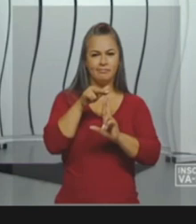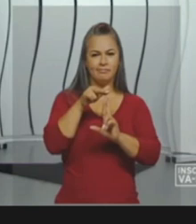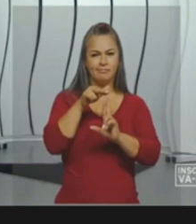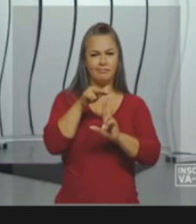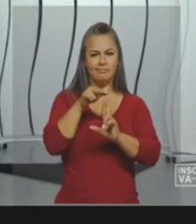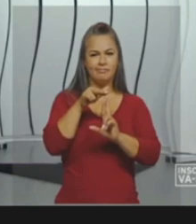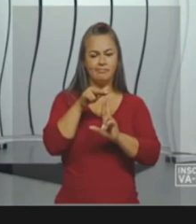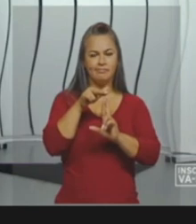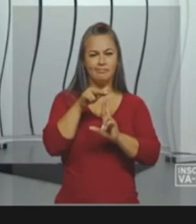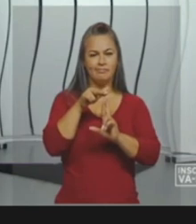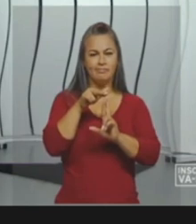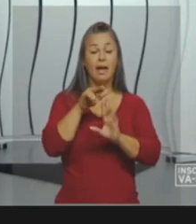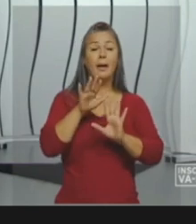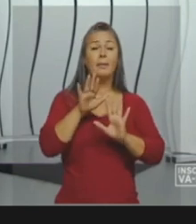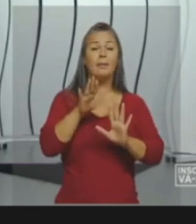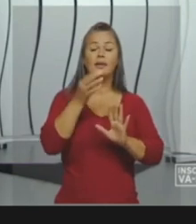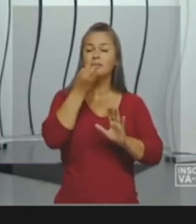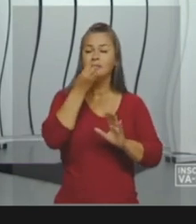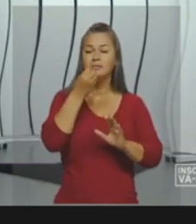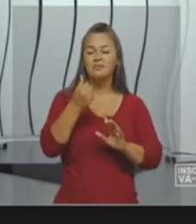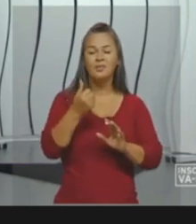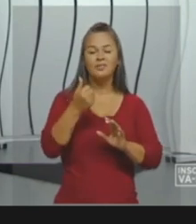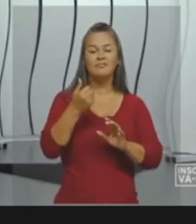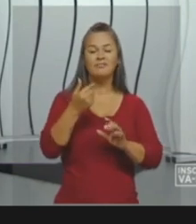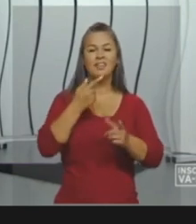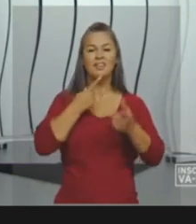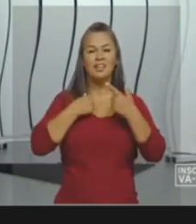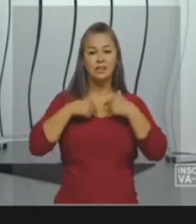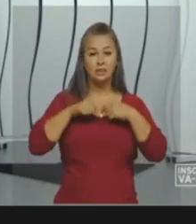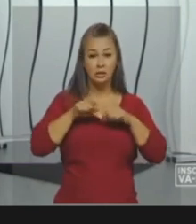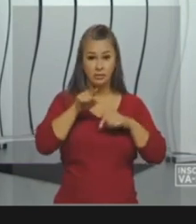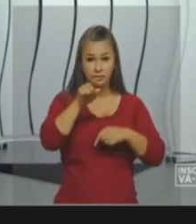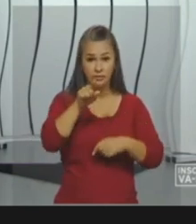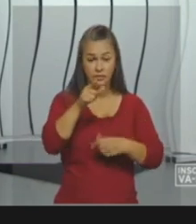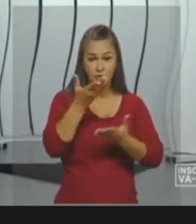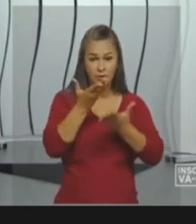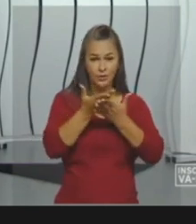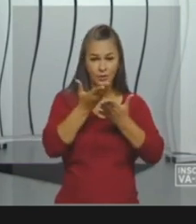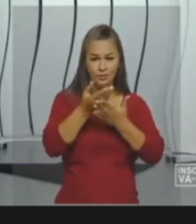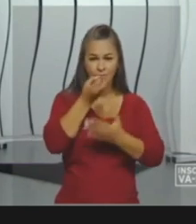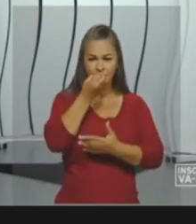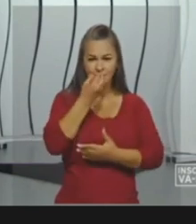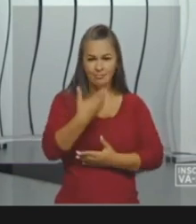com você hoje. No mais, eu desejo a você bons estudos.